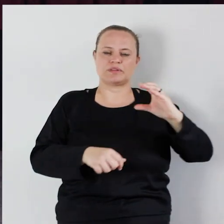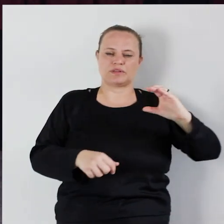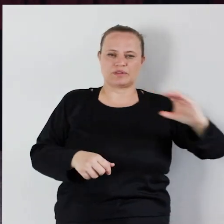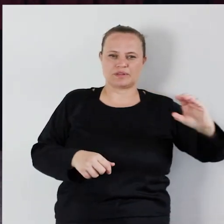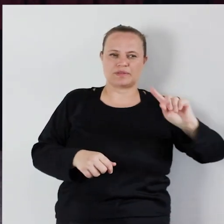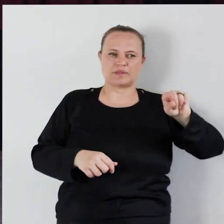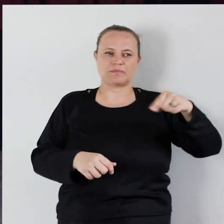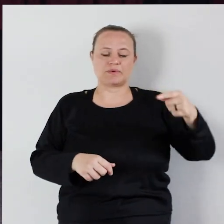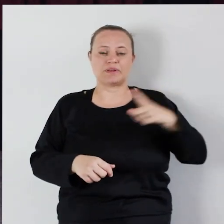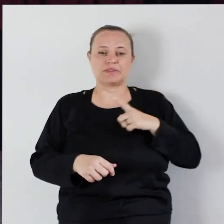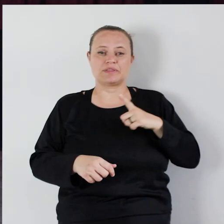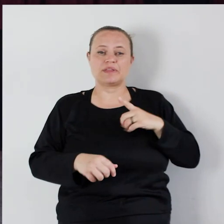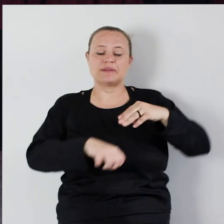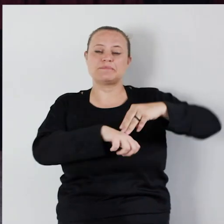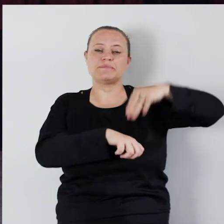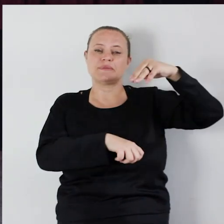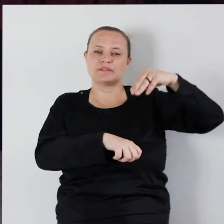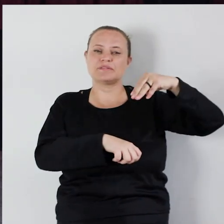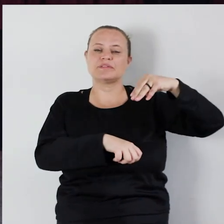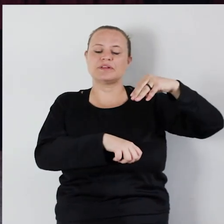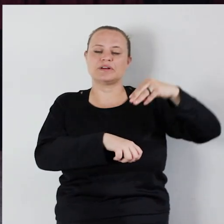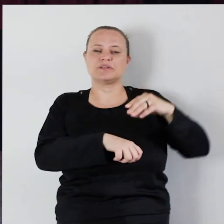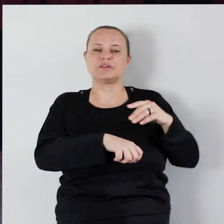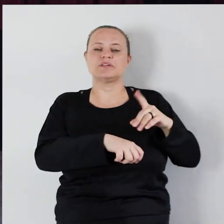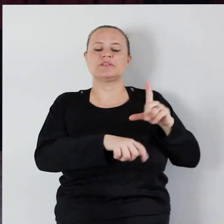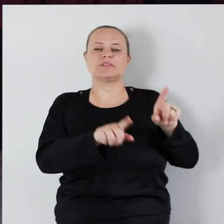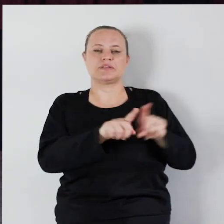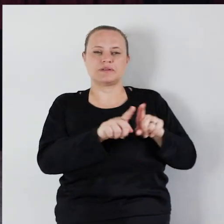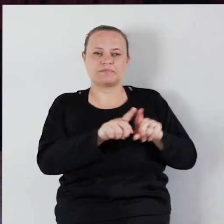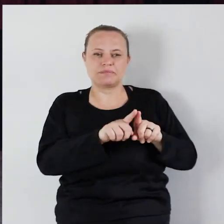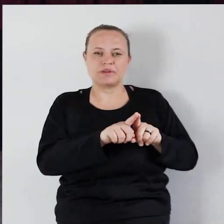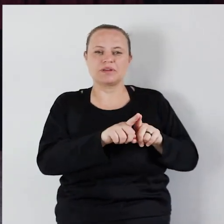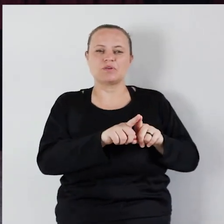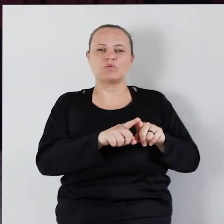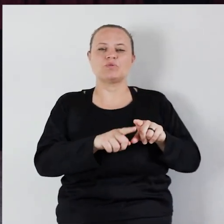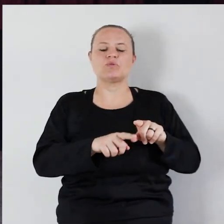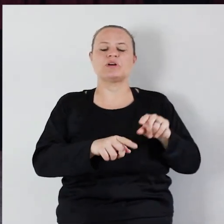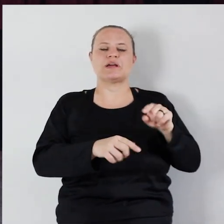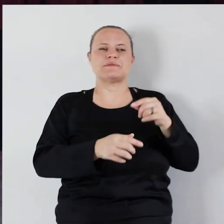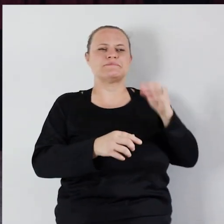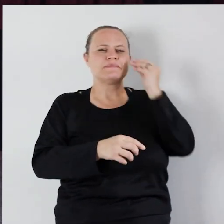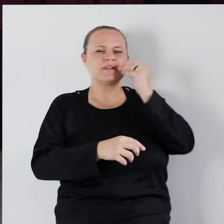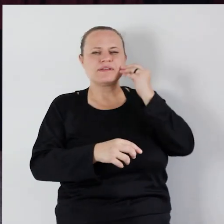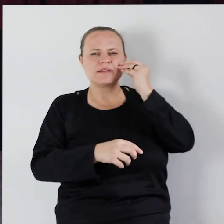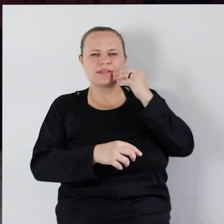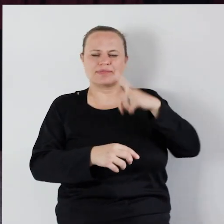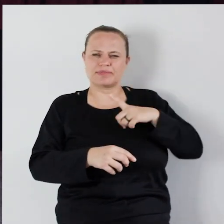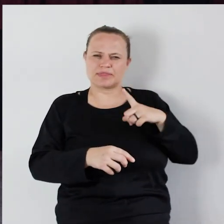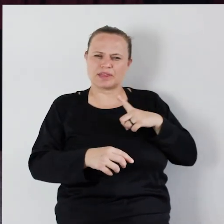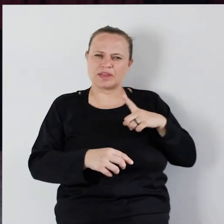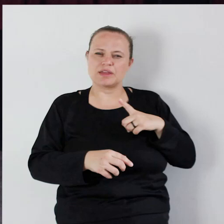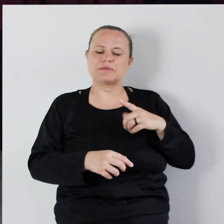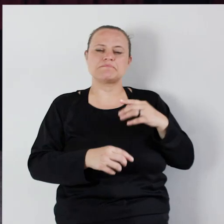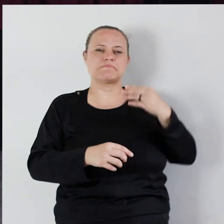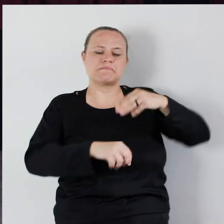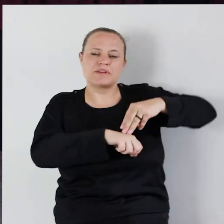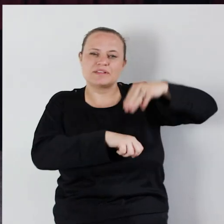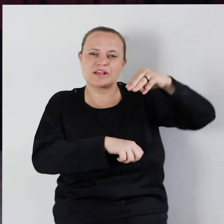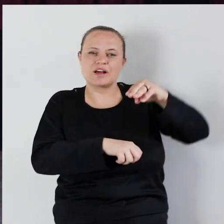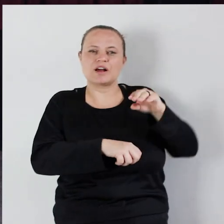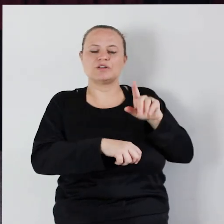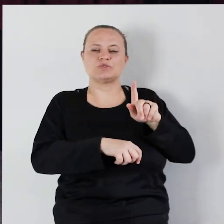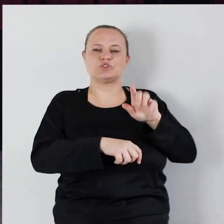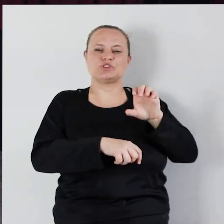iniciação científica e depois o TCC, e depois aí também tem uma dissertação de mestrado, que é a